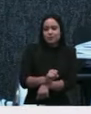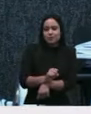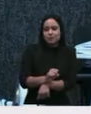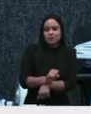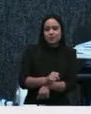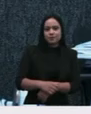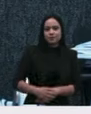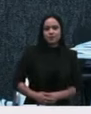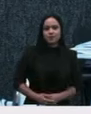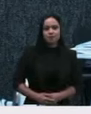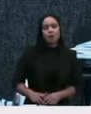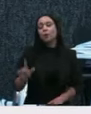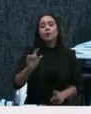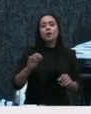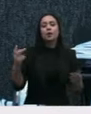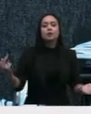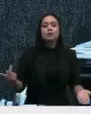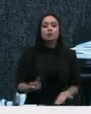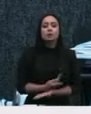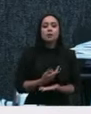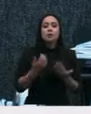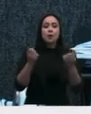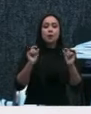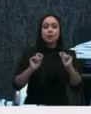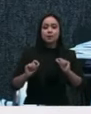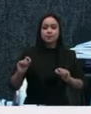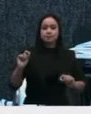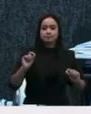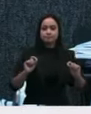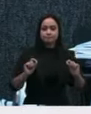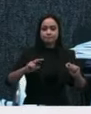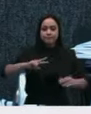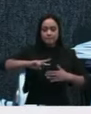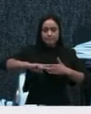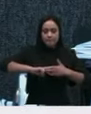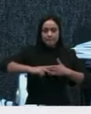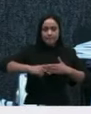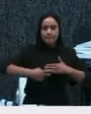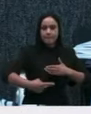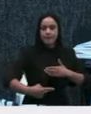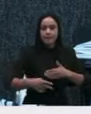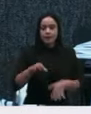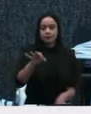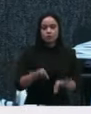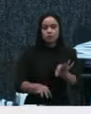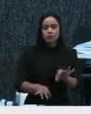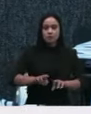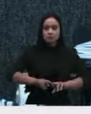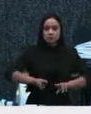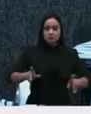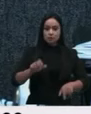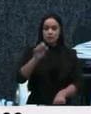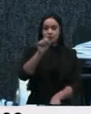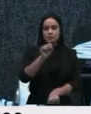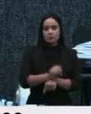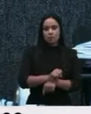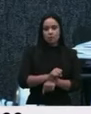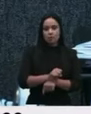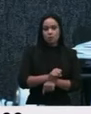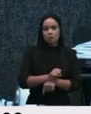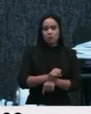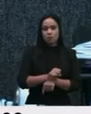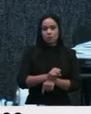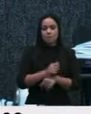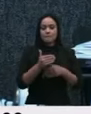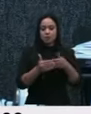suspenso o que aconteceu é que a consequência do julgamento da exceção de suspensão